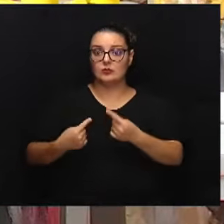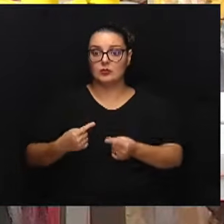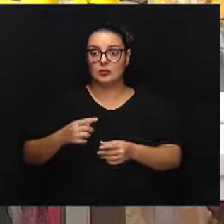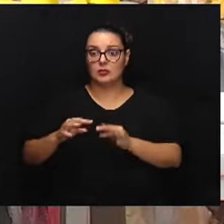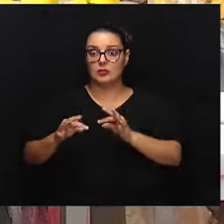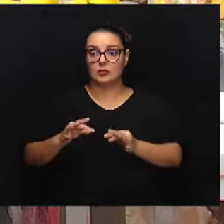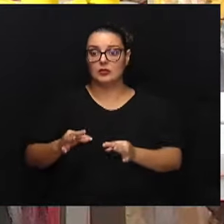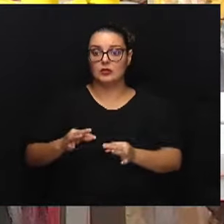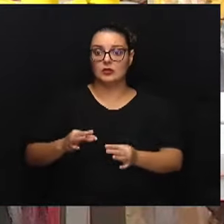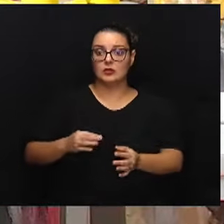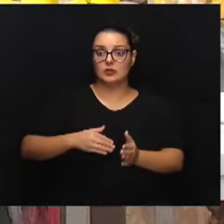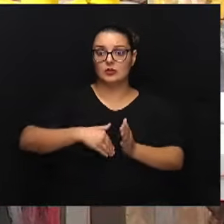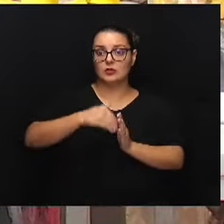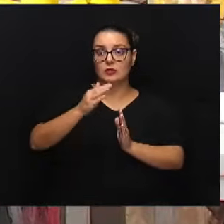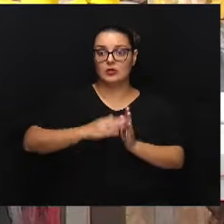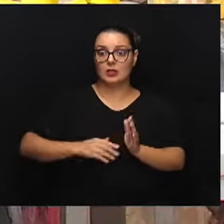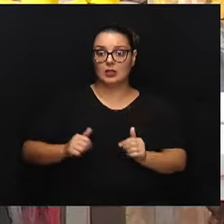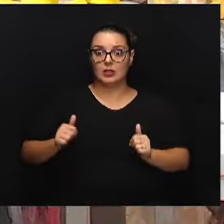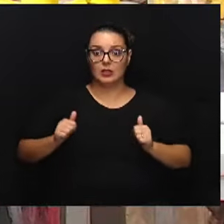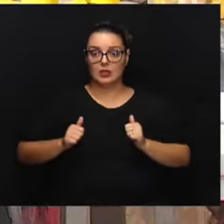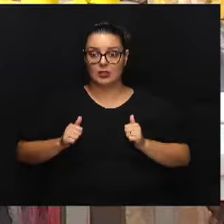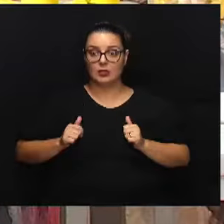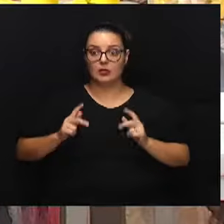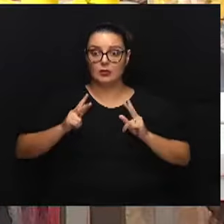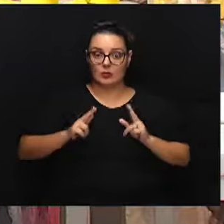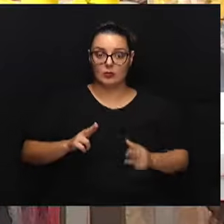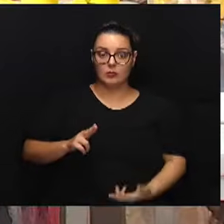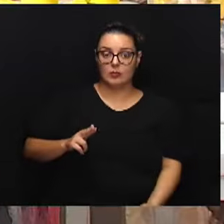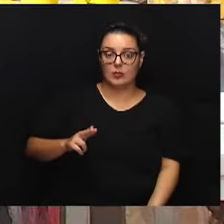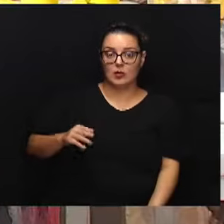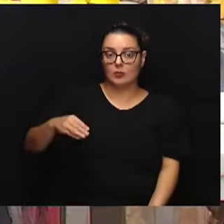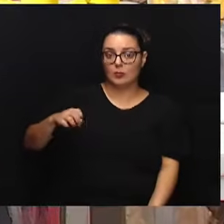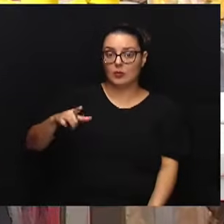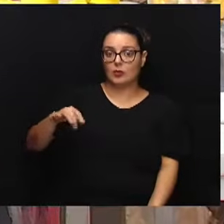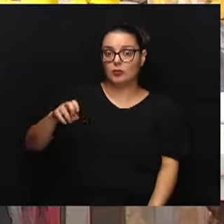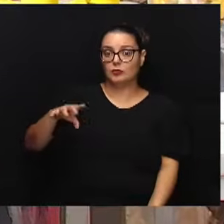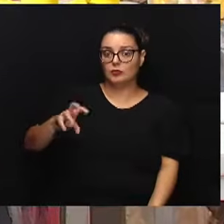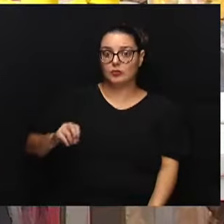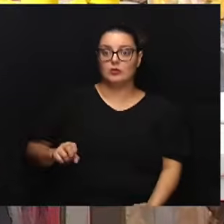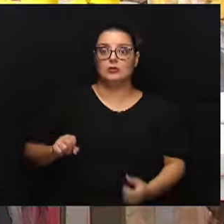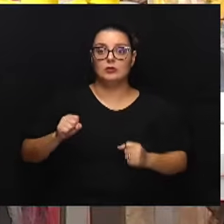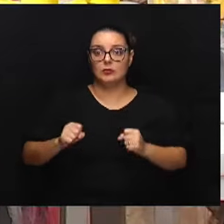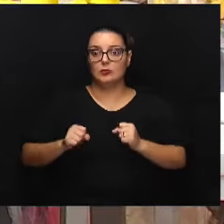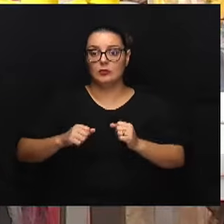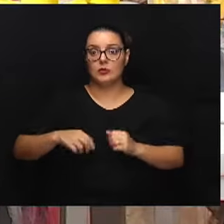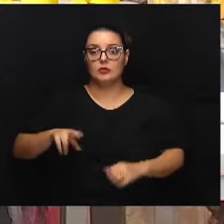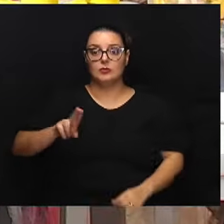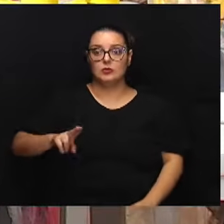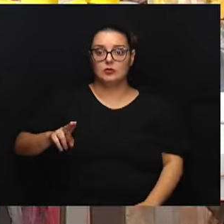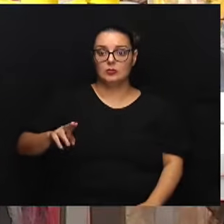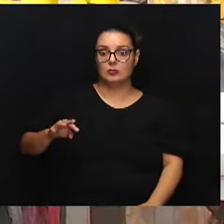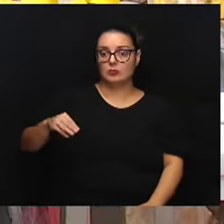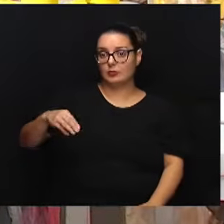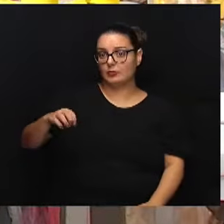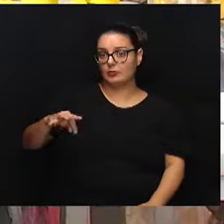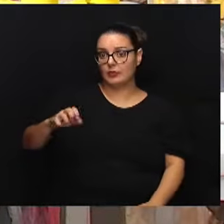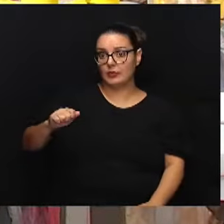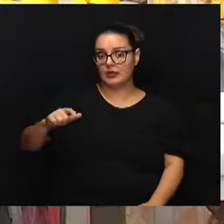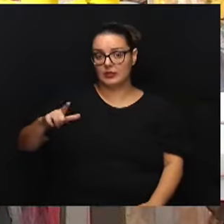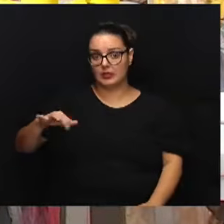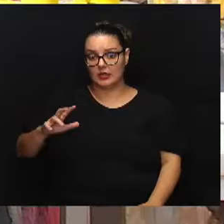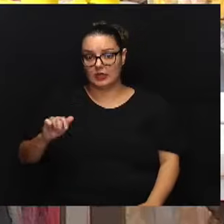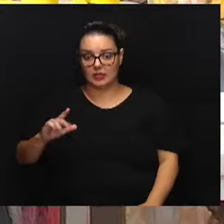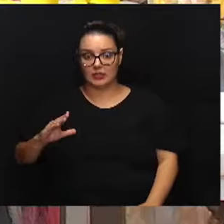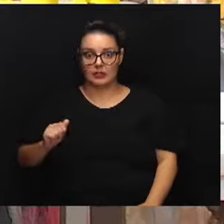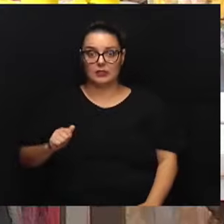uma tinta neutra, como se fosse uma moldura. Então vocês podem usar uma tinta metálica, uma tinta puxada mais para